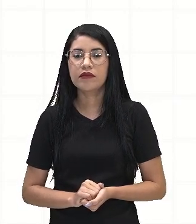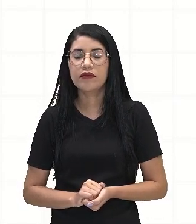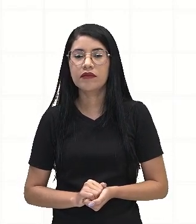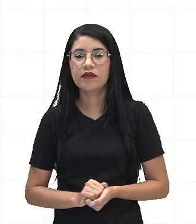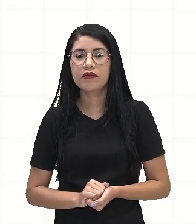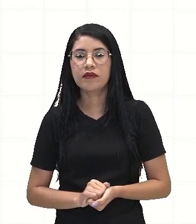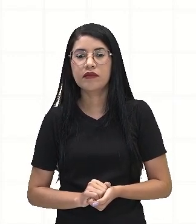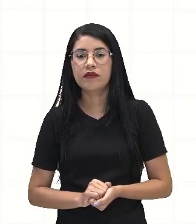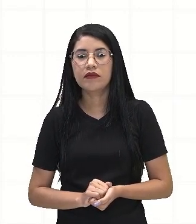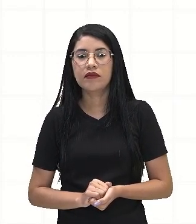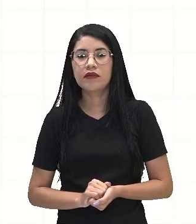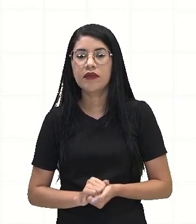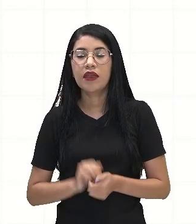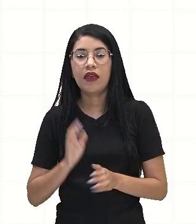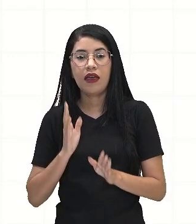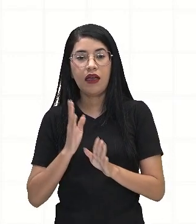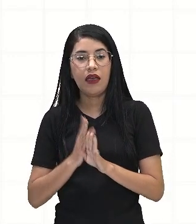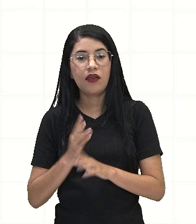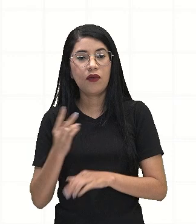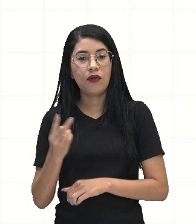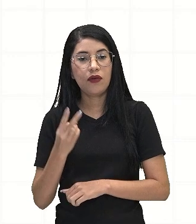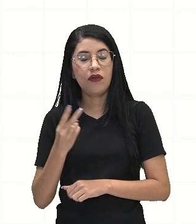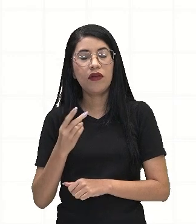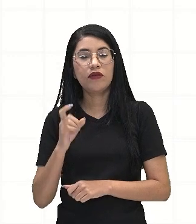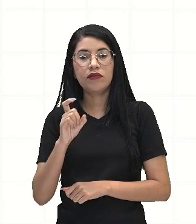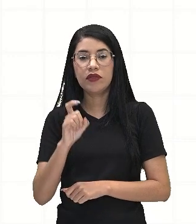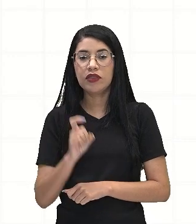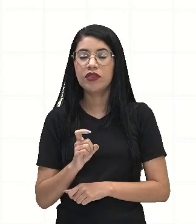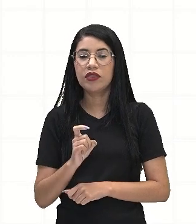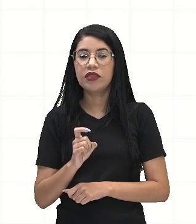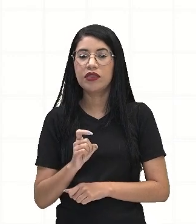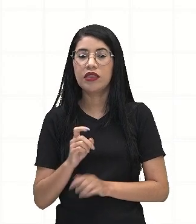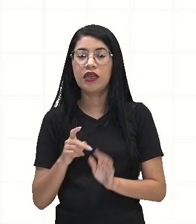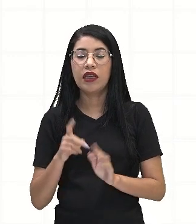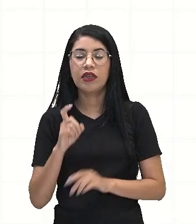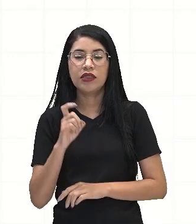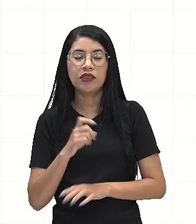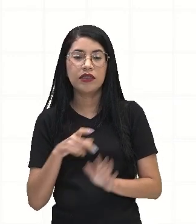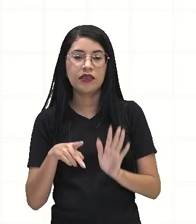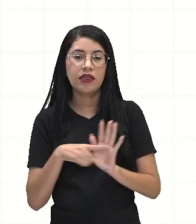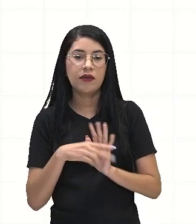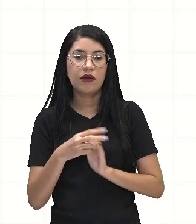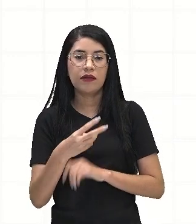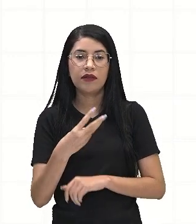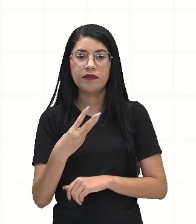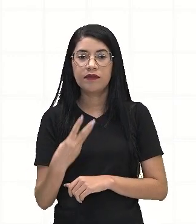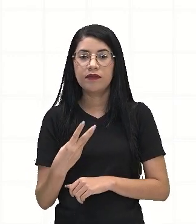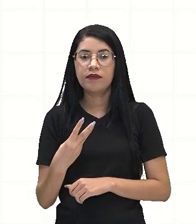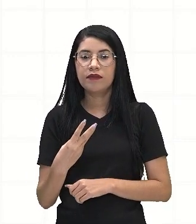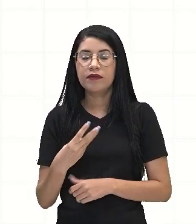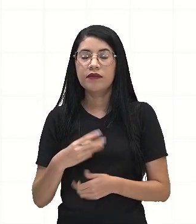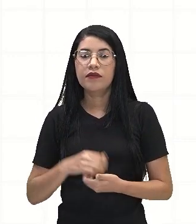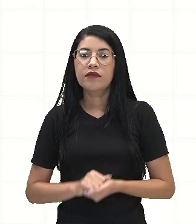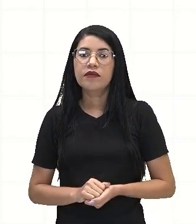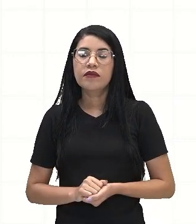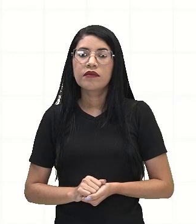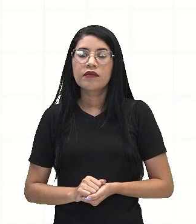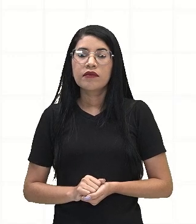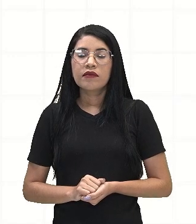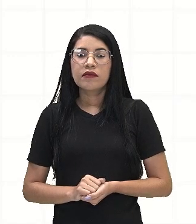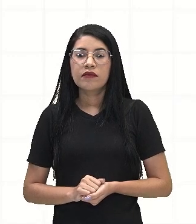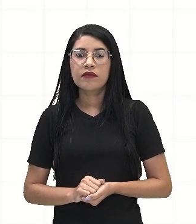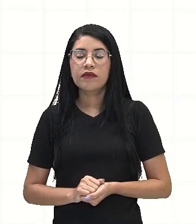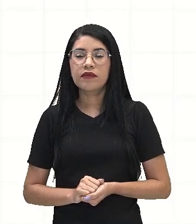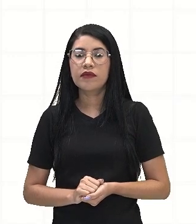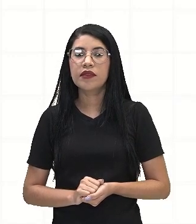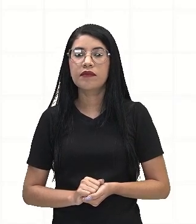Aí sim a gente vai encontrar um valor de x que vai ser igual a 3, né? Então, olha só, agora